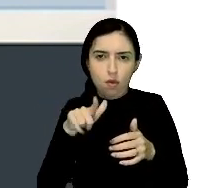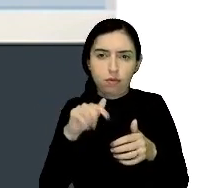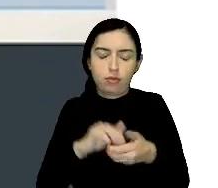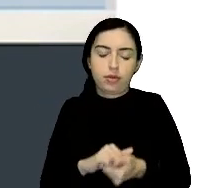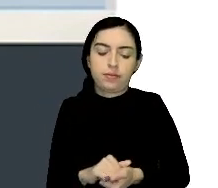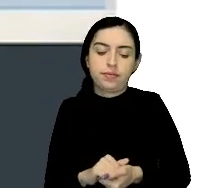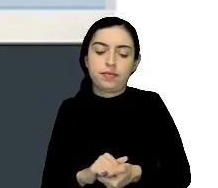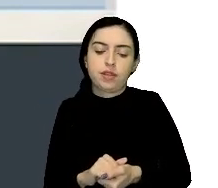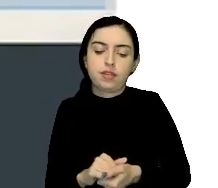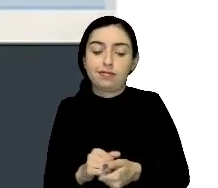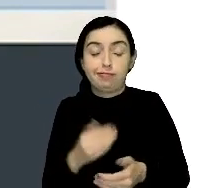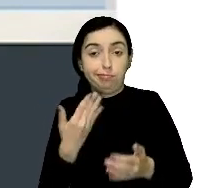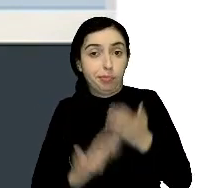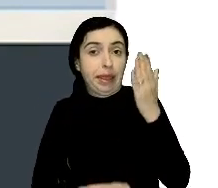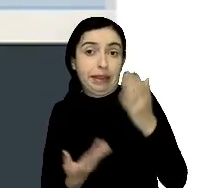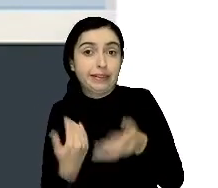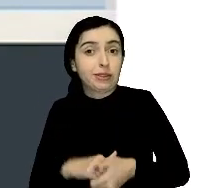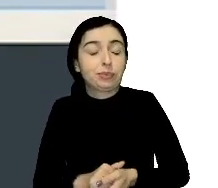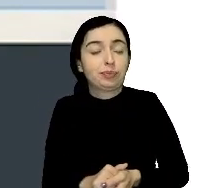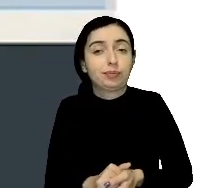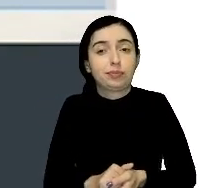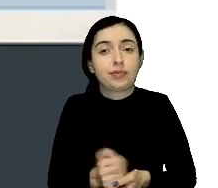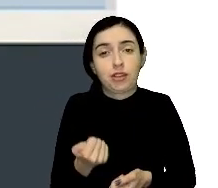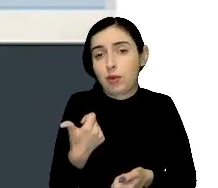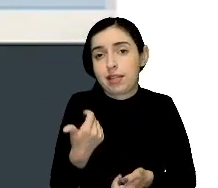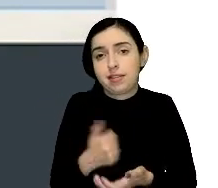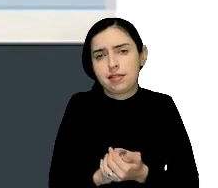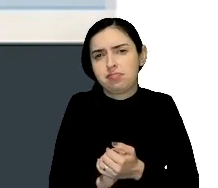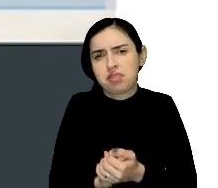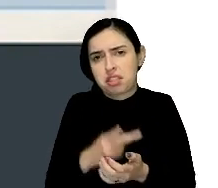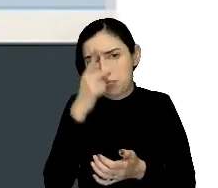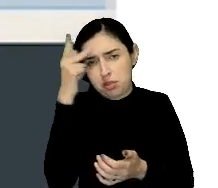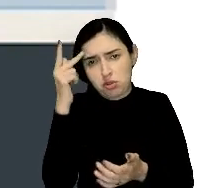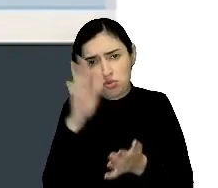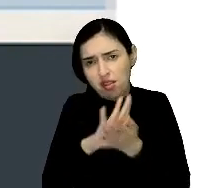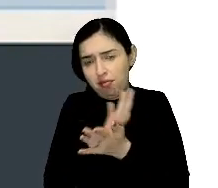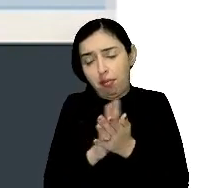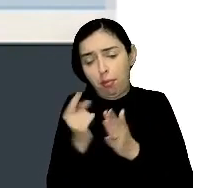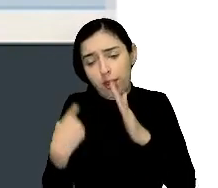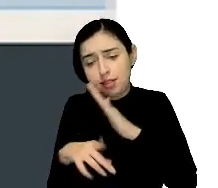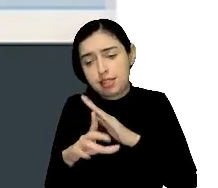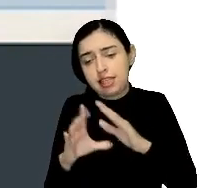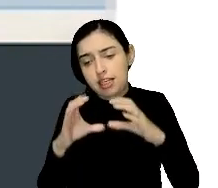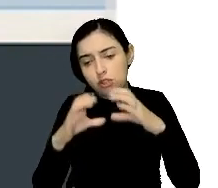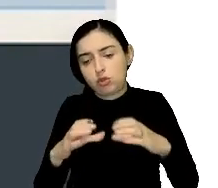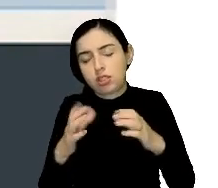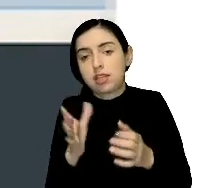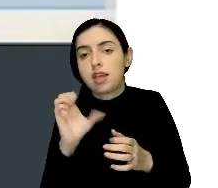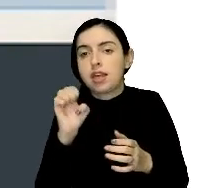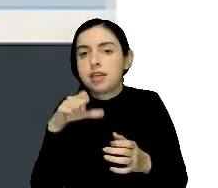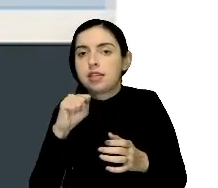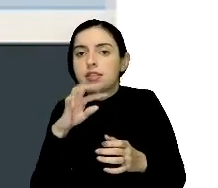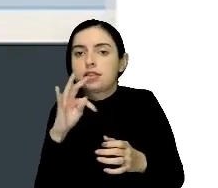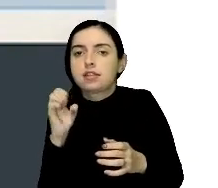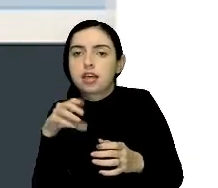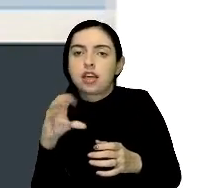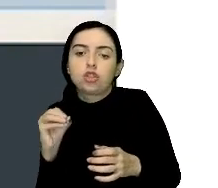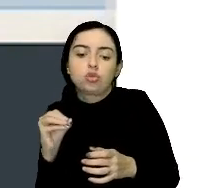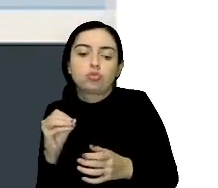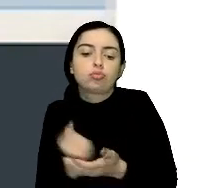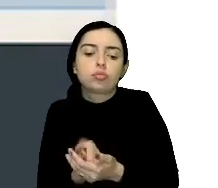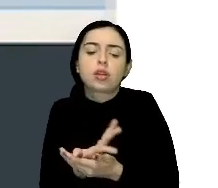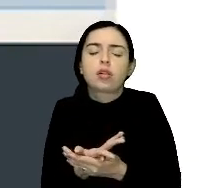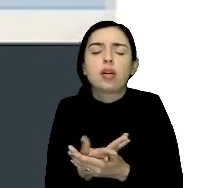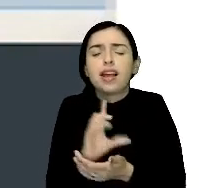quase perde. Aí ninguém vai. Né? Mas, então, o Brasil tem muito pouco, quando a gente